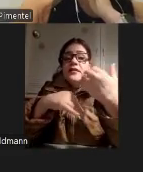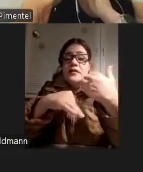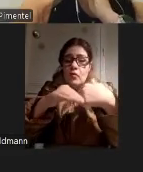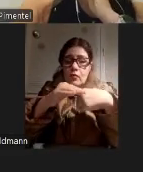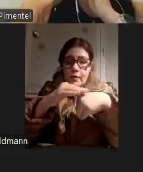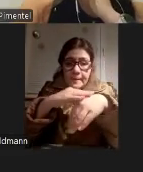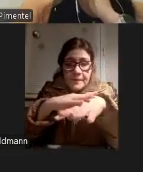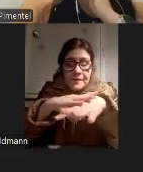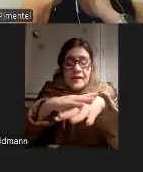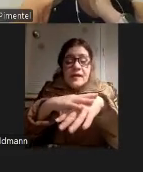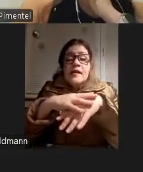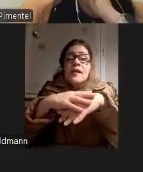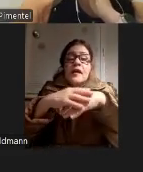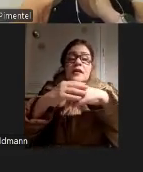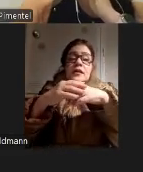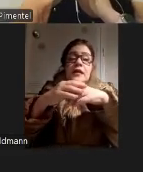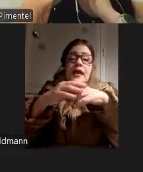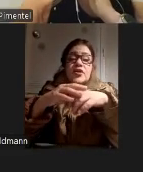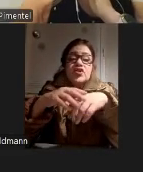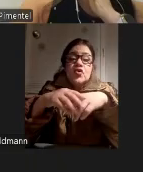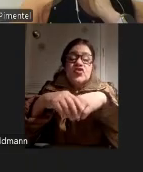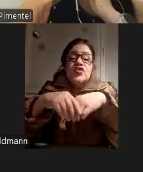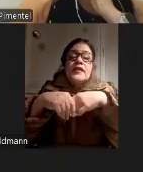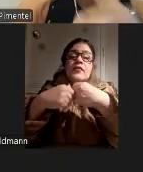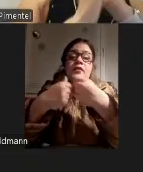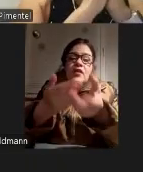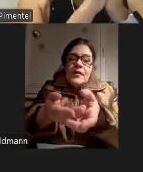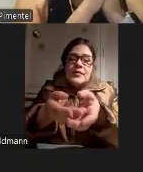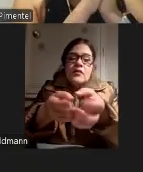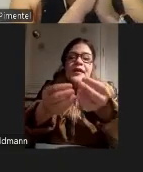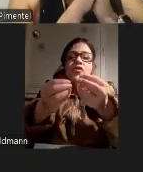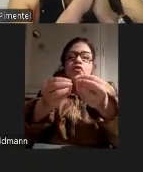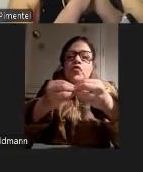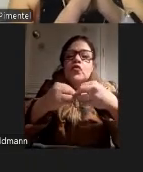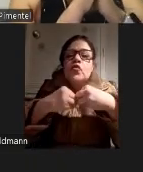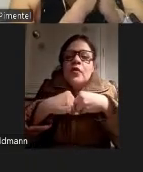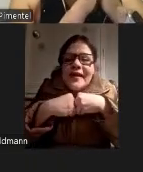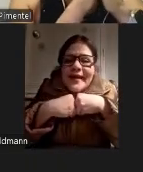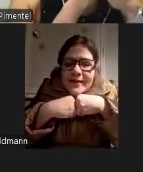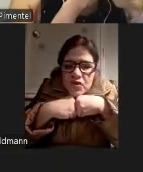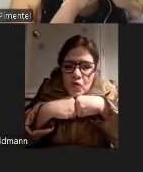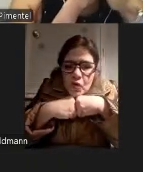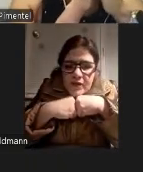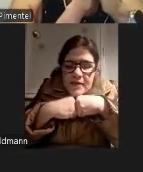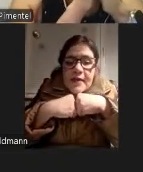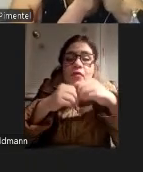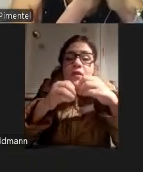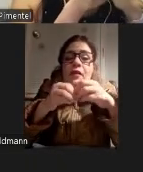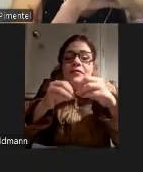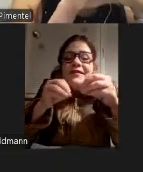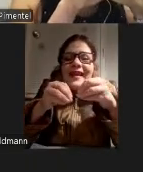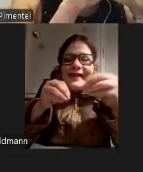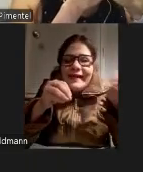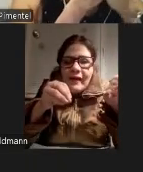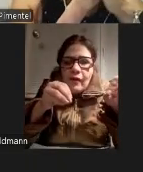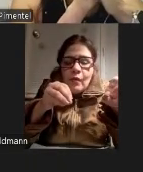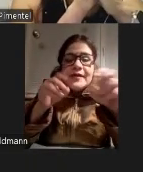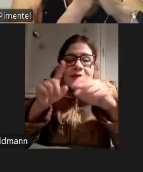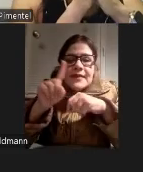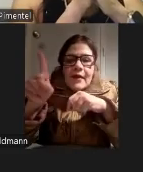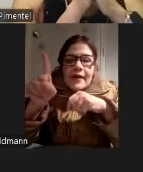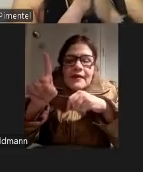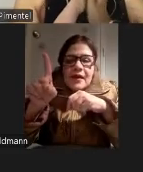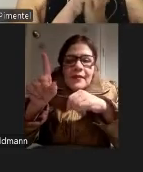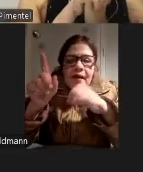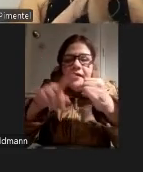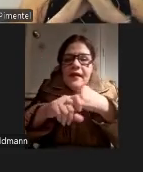você sem sintoma. E as questões de neuroinflamação, que é tudo o que é desordem, certo? O que não está legal e